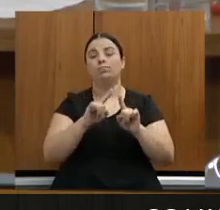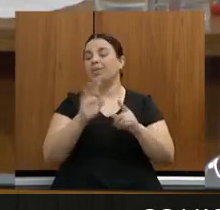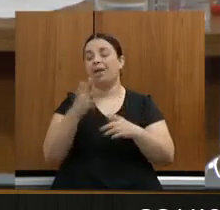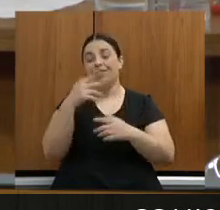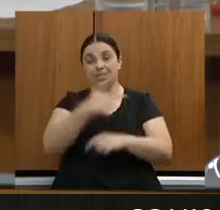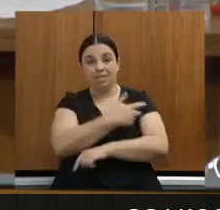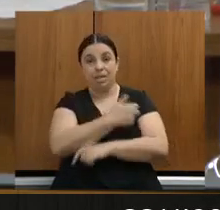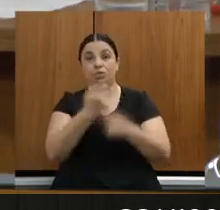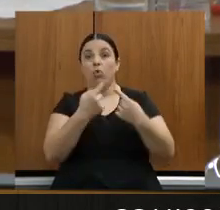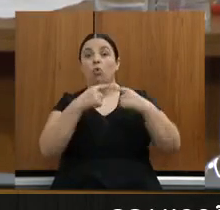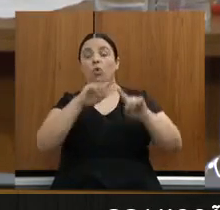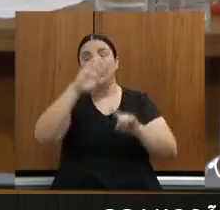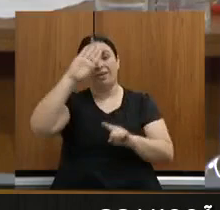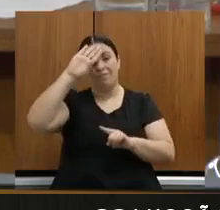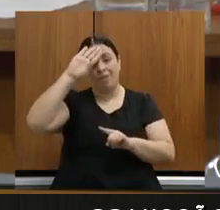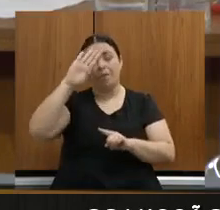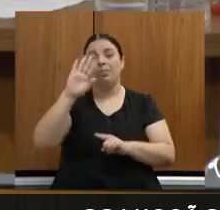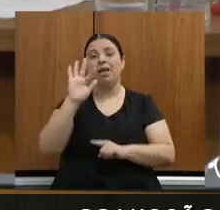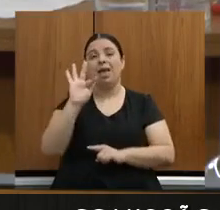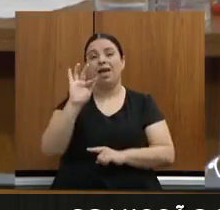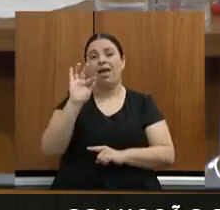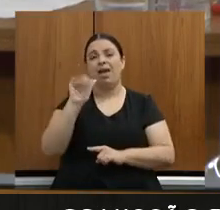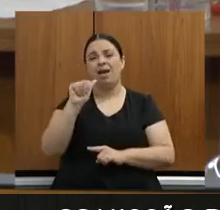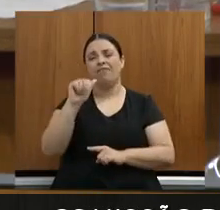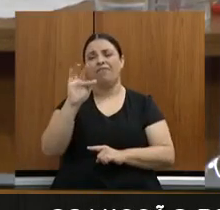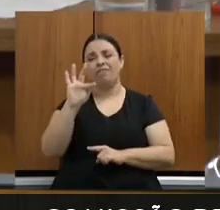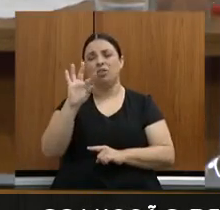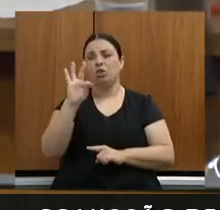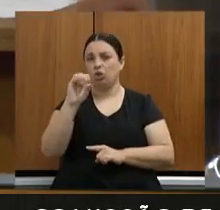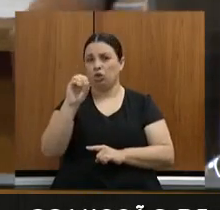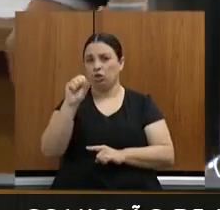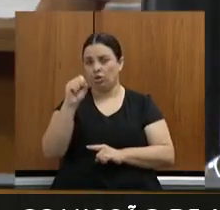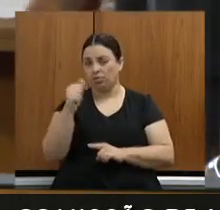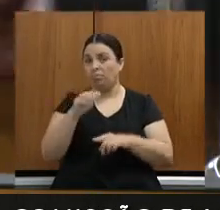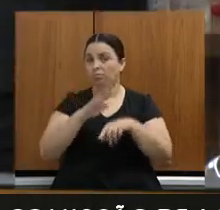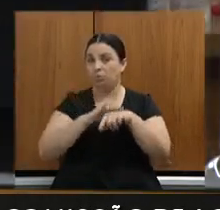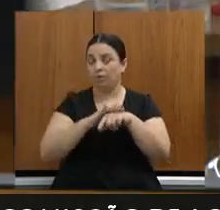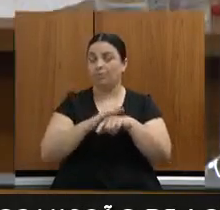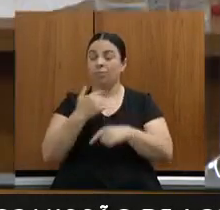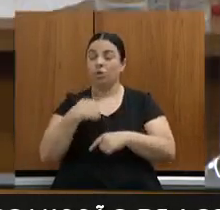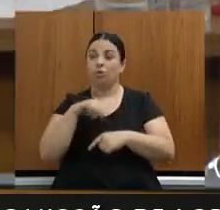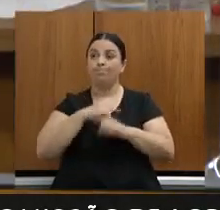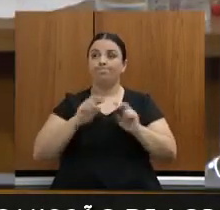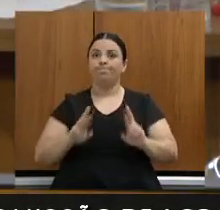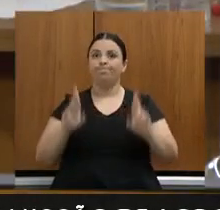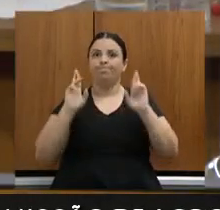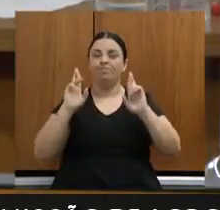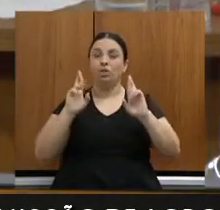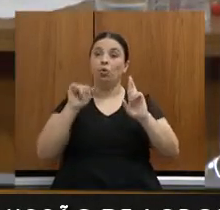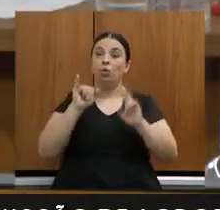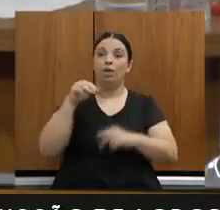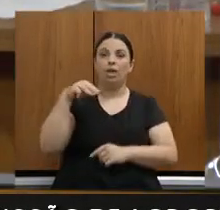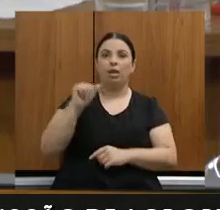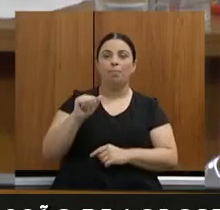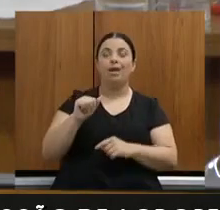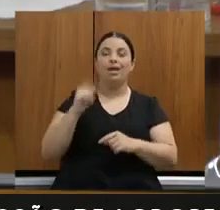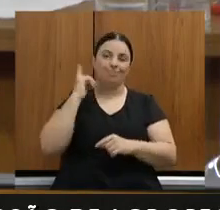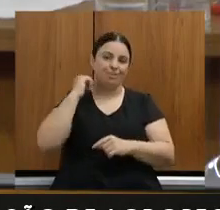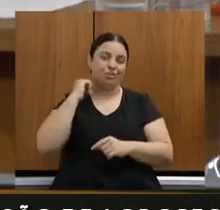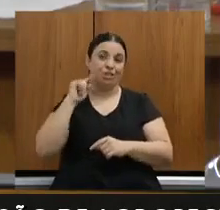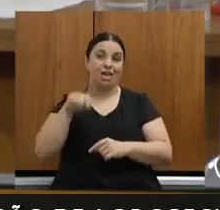nós estamos muito esperançosos o imã teve e o vimo e o estado de Minas Gerais teve a melhor avaliação